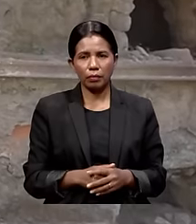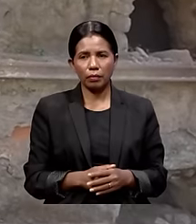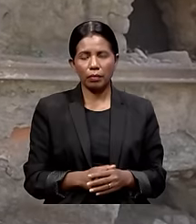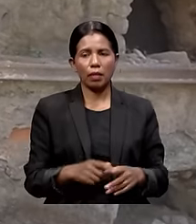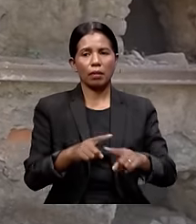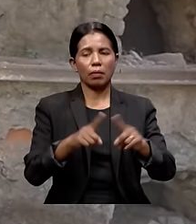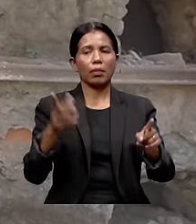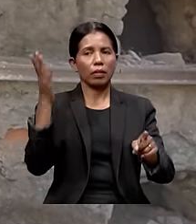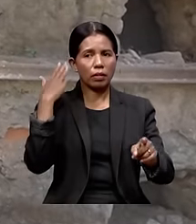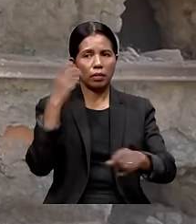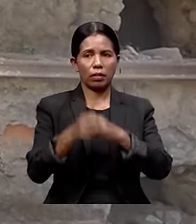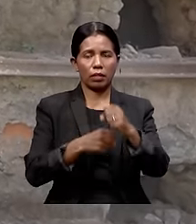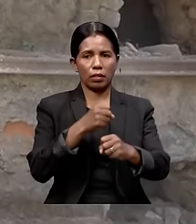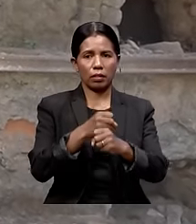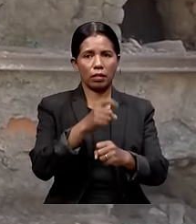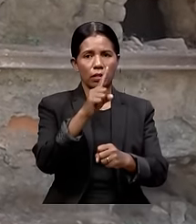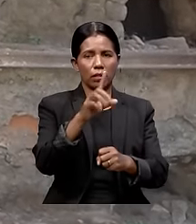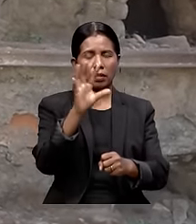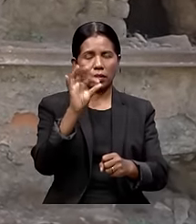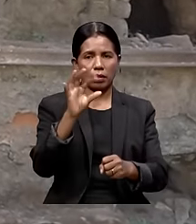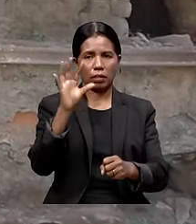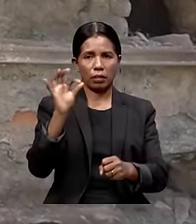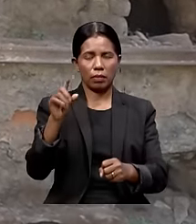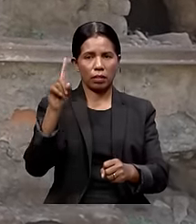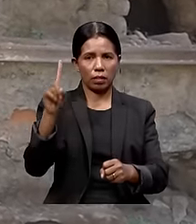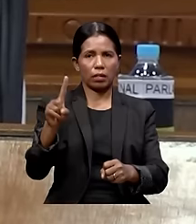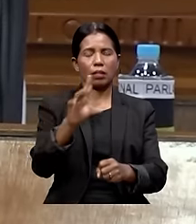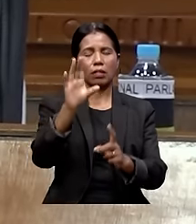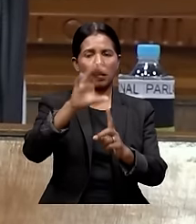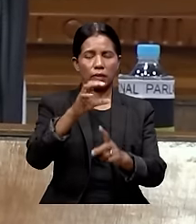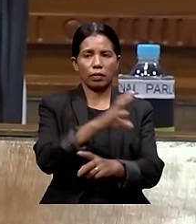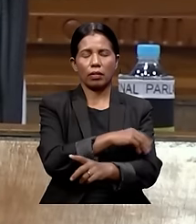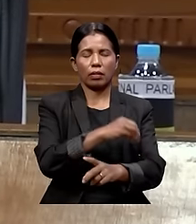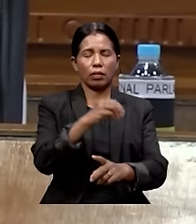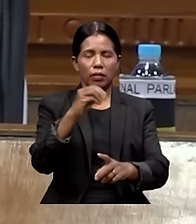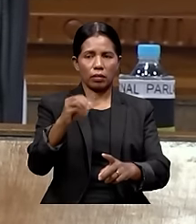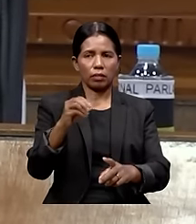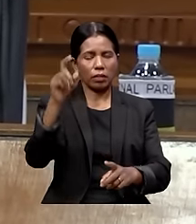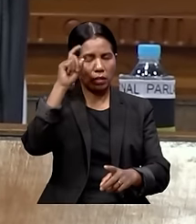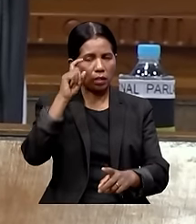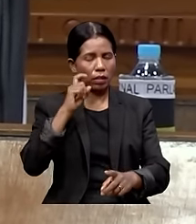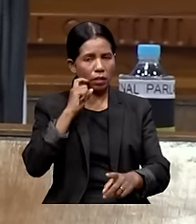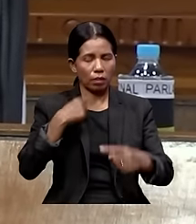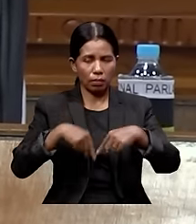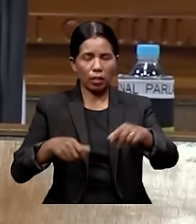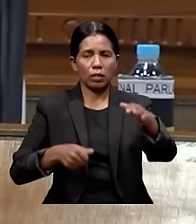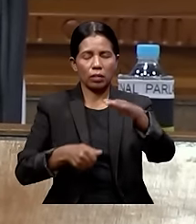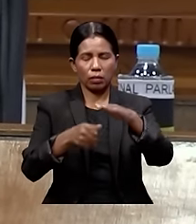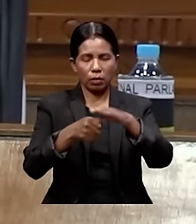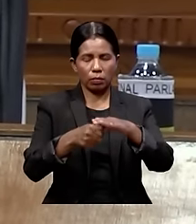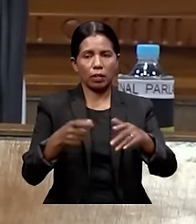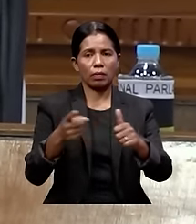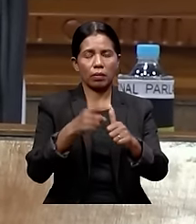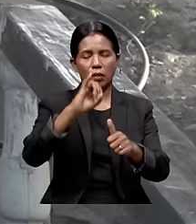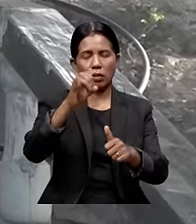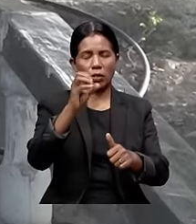Mas antes de ir a Tina Rihong Ida, tu sias si Yanolu Resing Ida, comandante Valentil Kairala Xanana Guzmão, basubar uluk iha saudoso